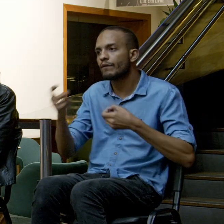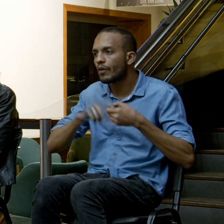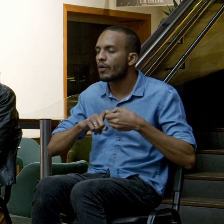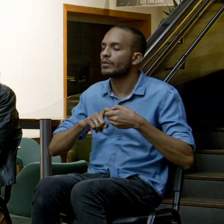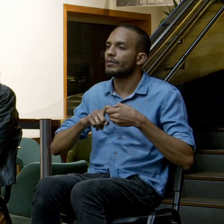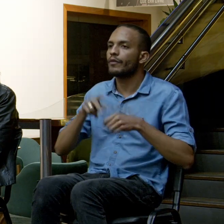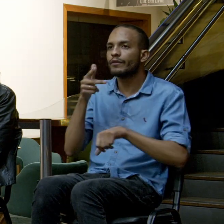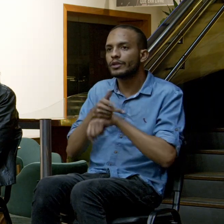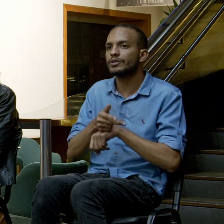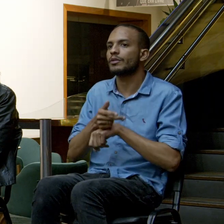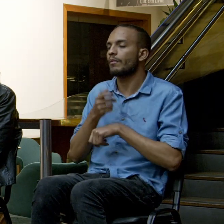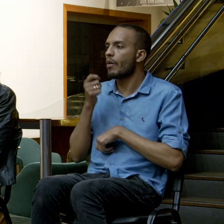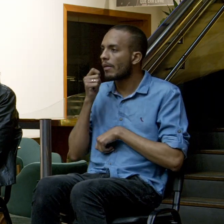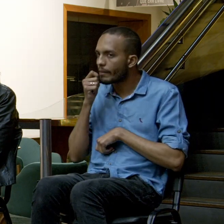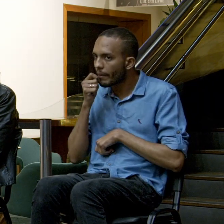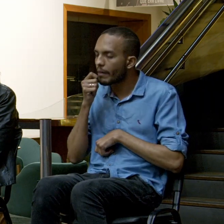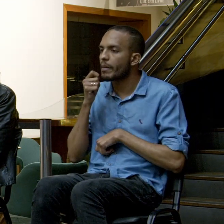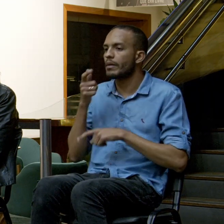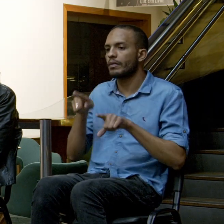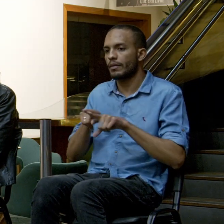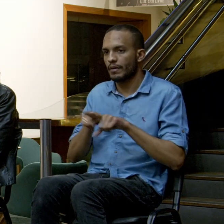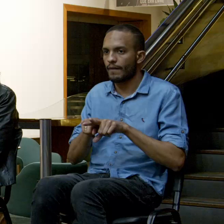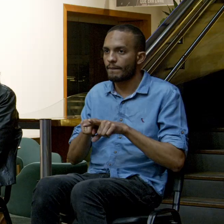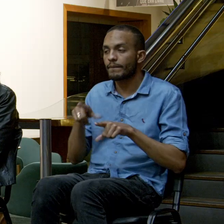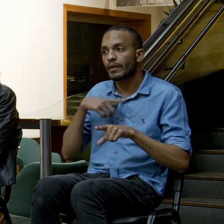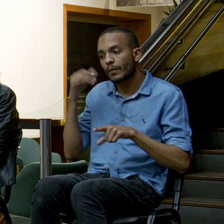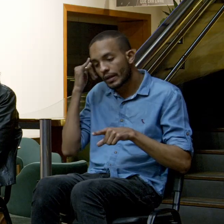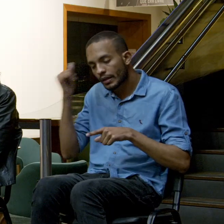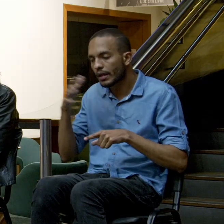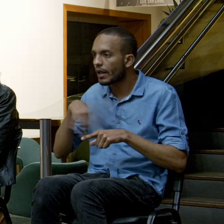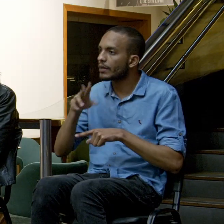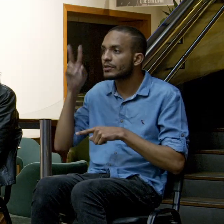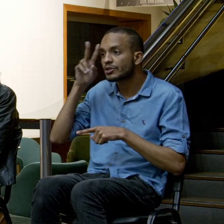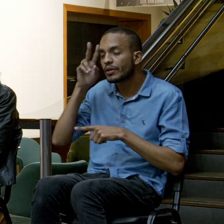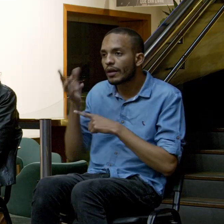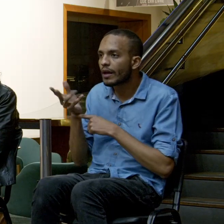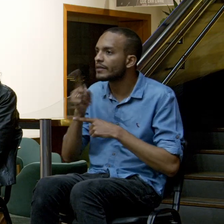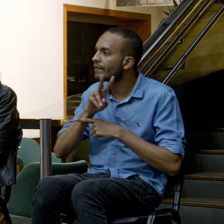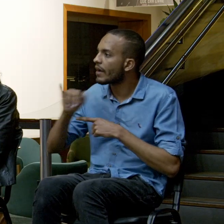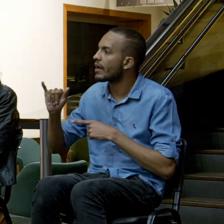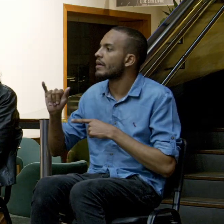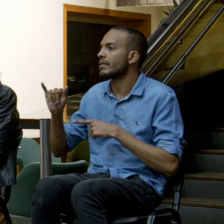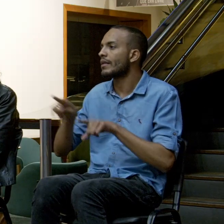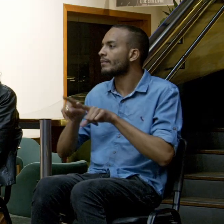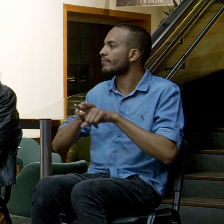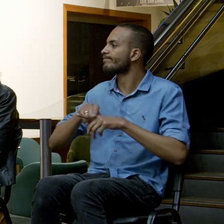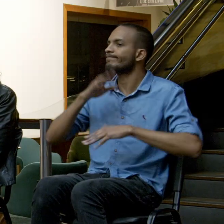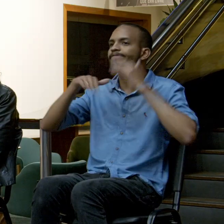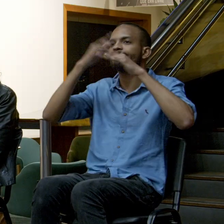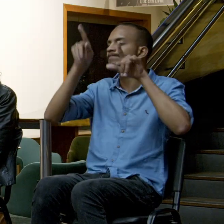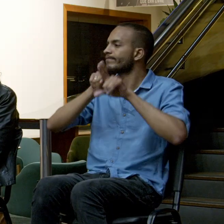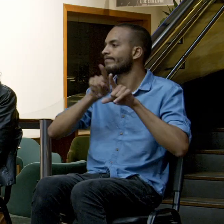áudio. Então, isso eu já acho uma coisa interessante, porque tem uma ideia de uma história da arte que vai num avanço